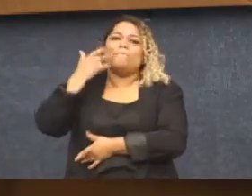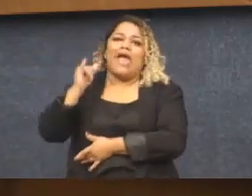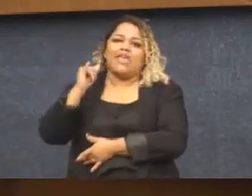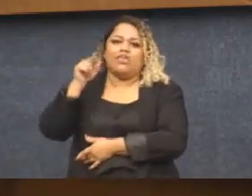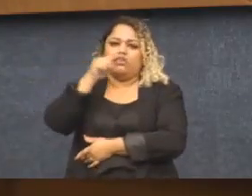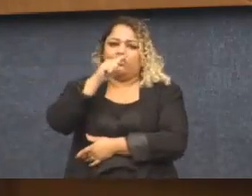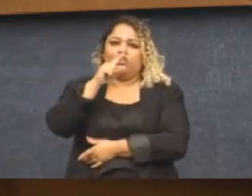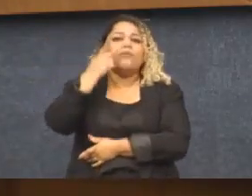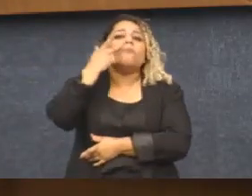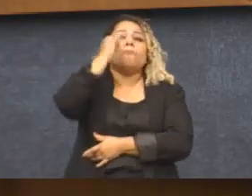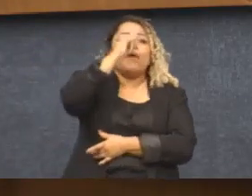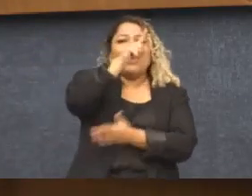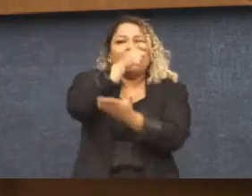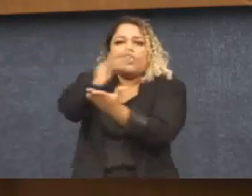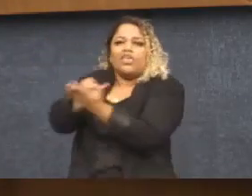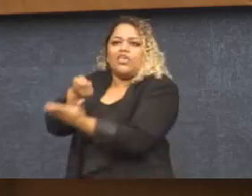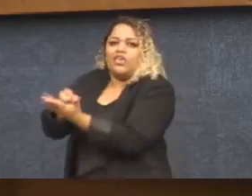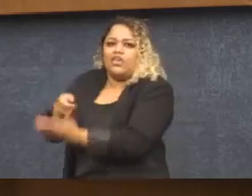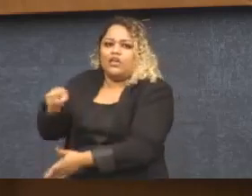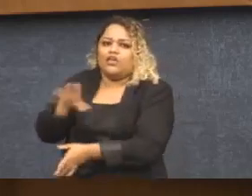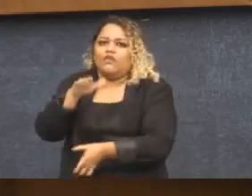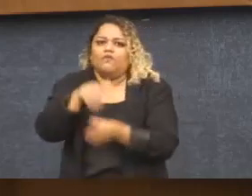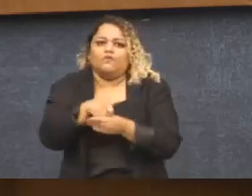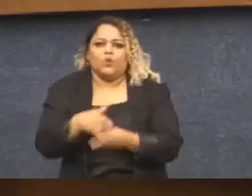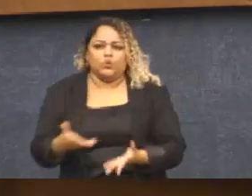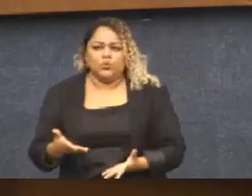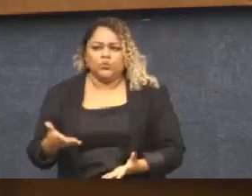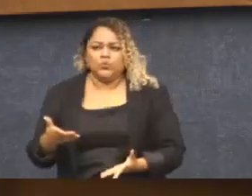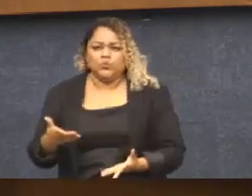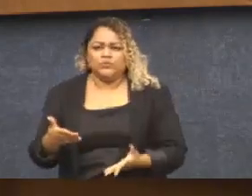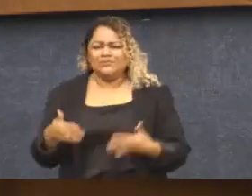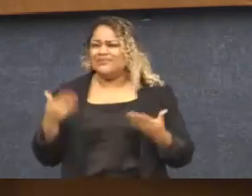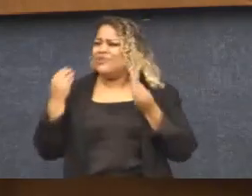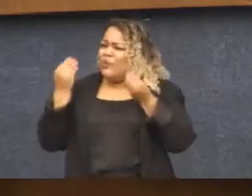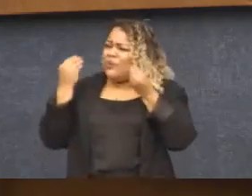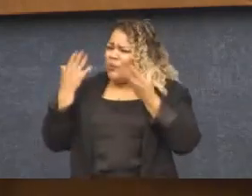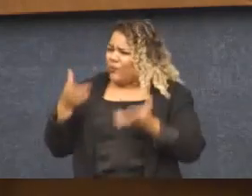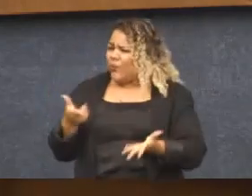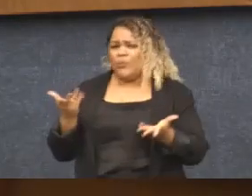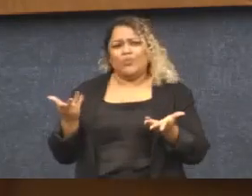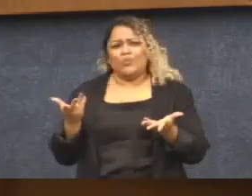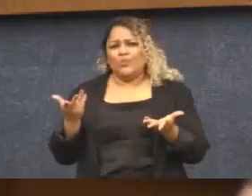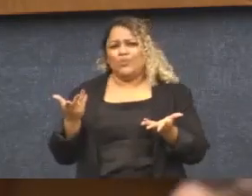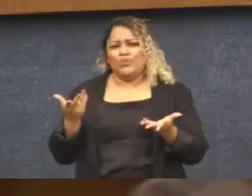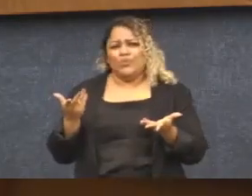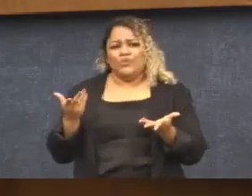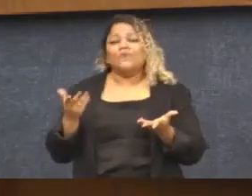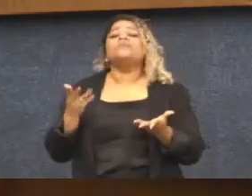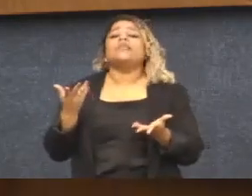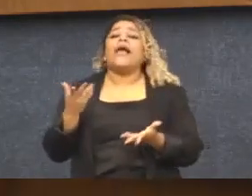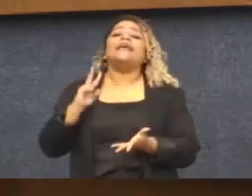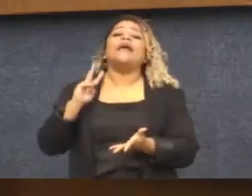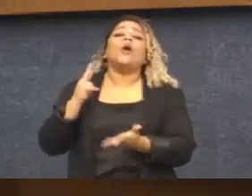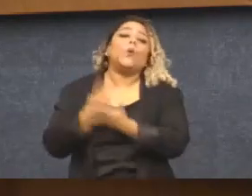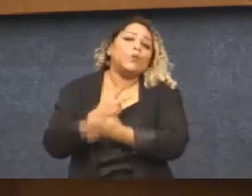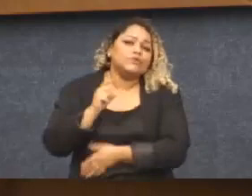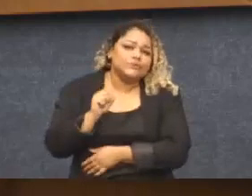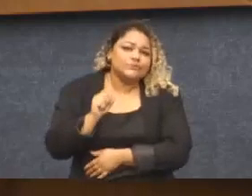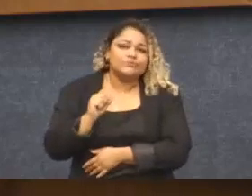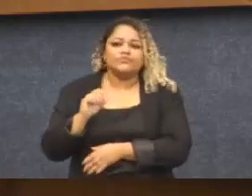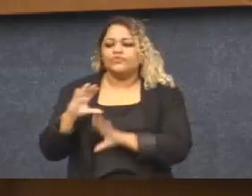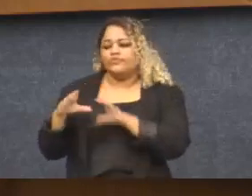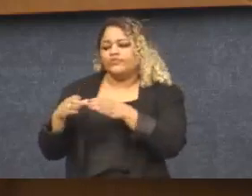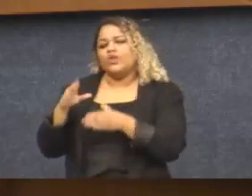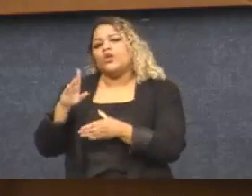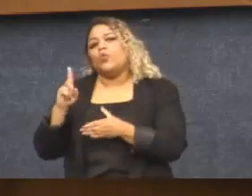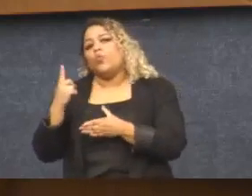para obrigar, via pai do Ciro, ele a votar. Isso é terrível. Resultado, do nosso bloco, só o Ciro